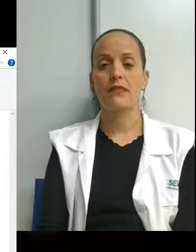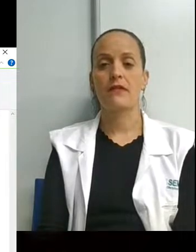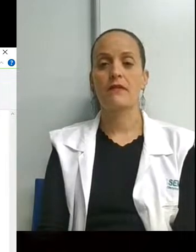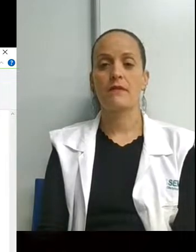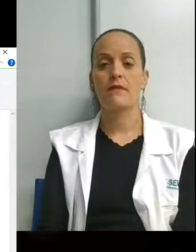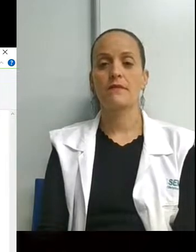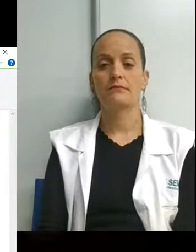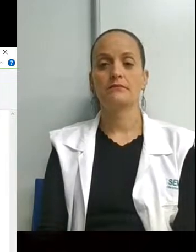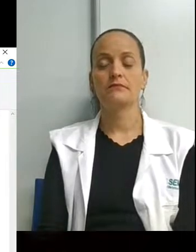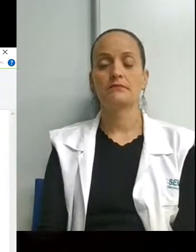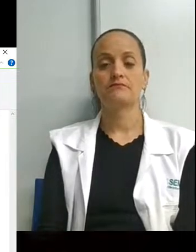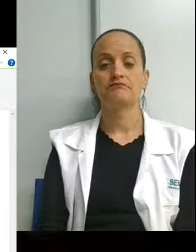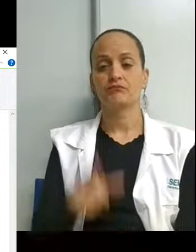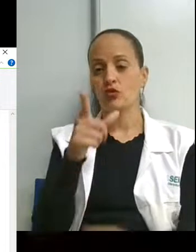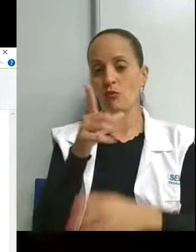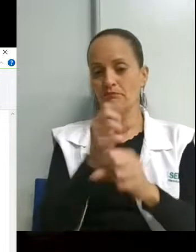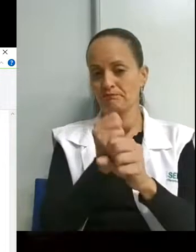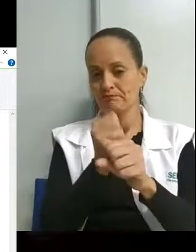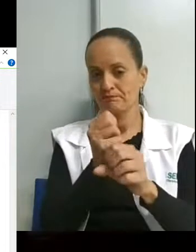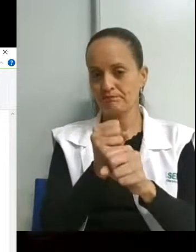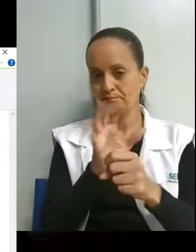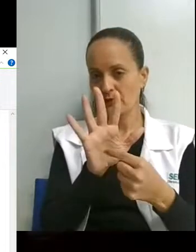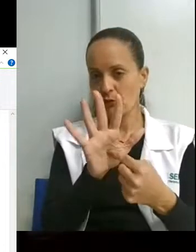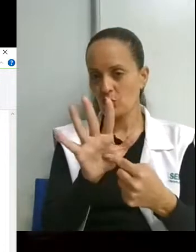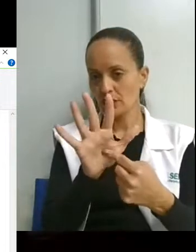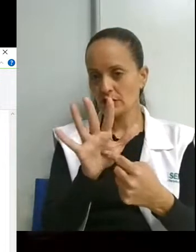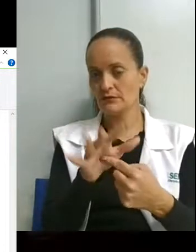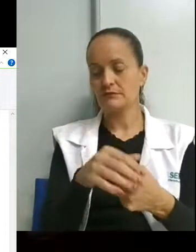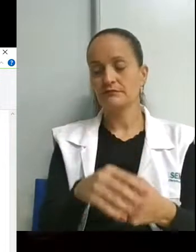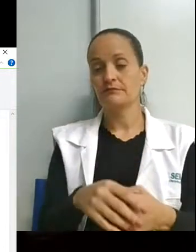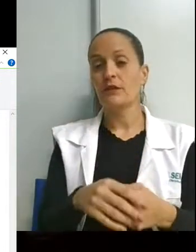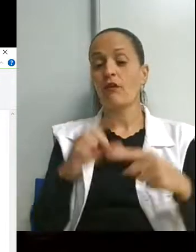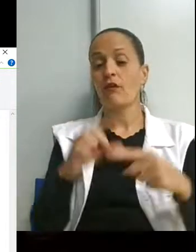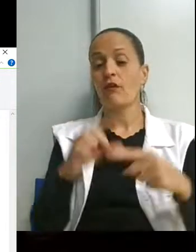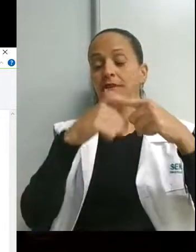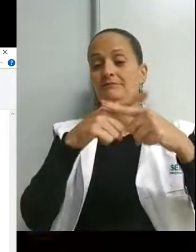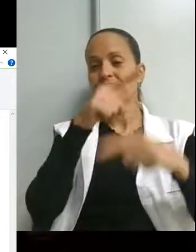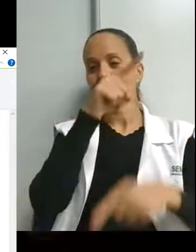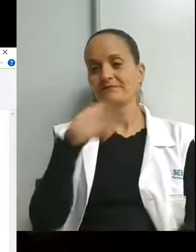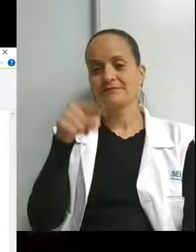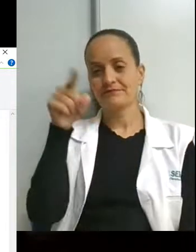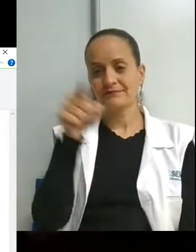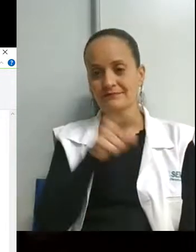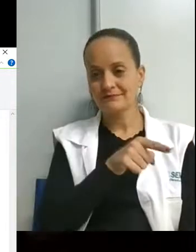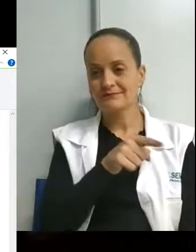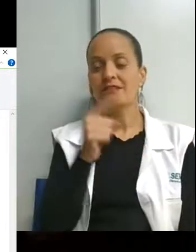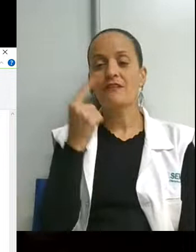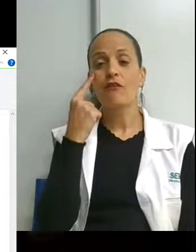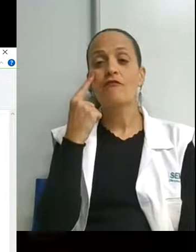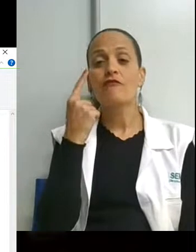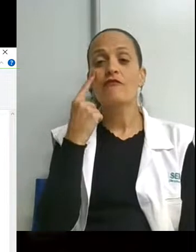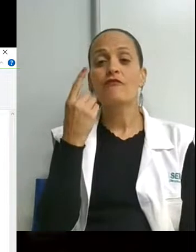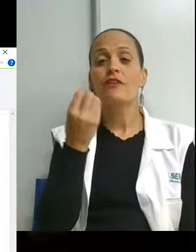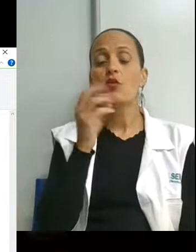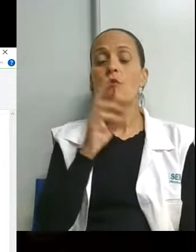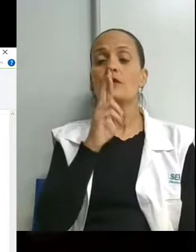volts é igual a quantos por cento? É o X, né? Então, o X aqui vai ser quem? Vai